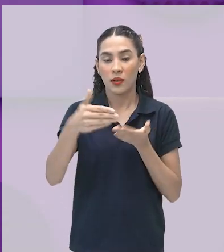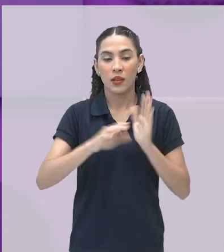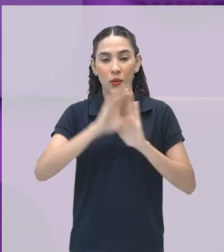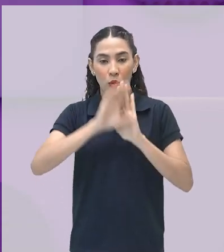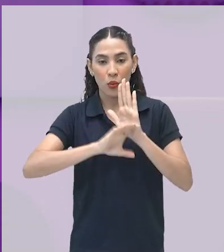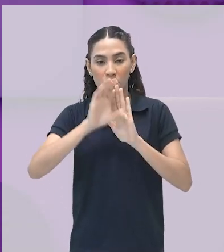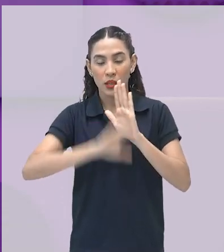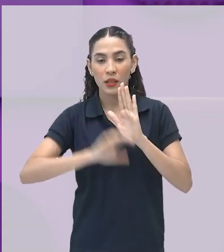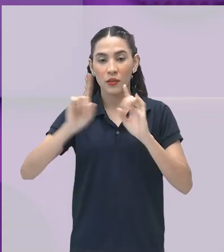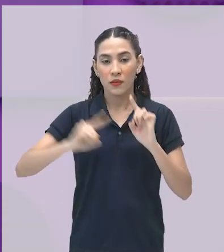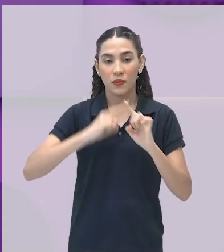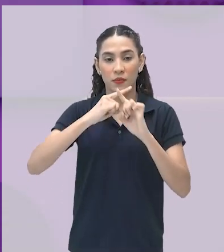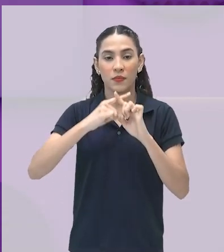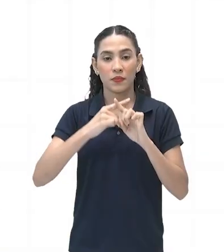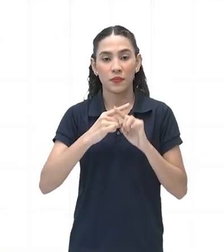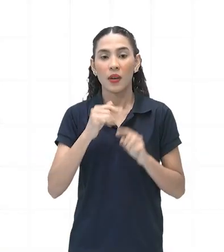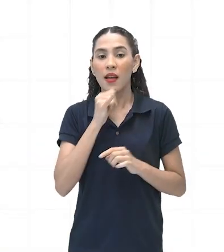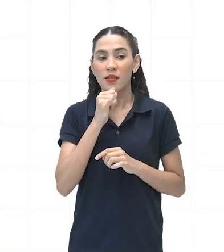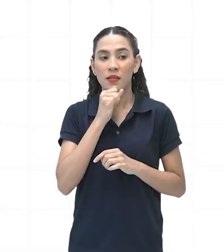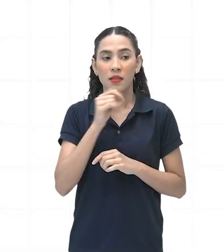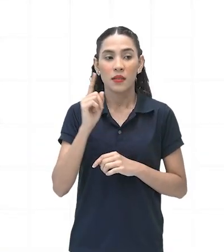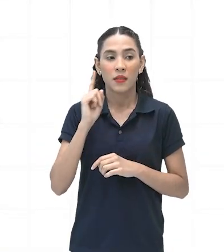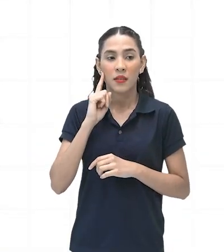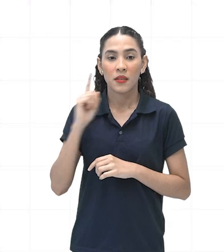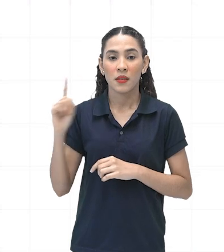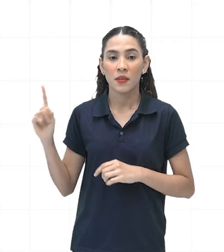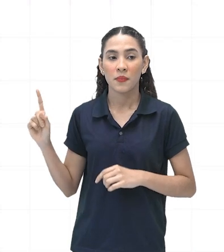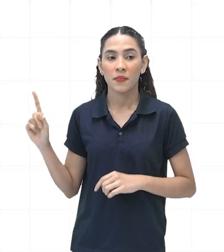conceito de fatoração. Acompanhe comigo na tela.